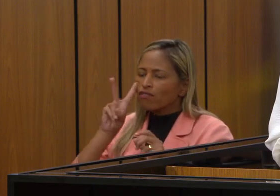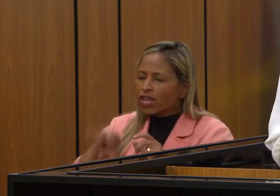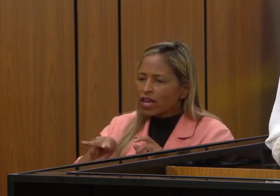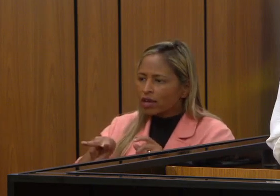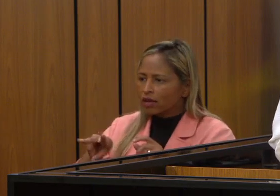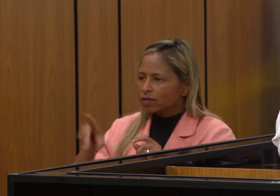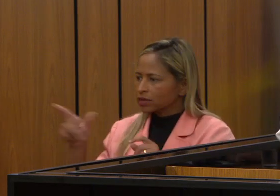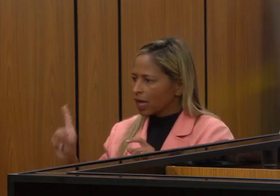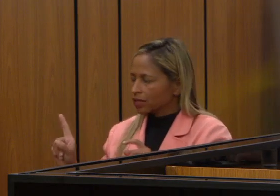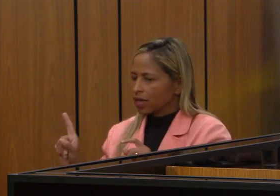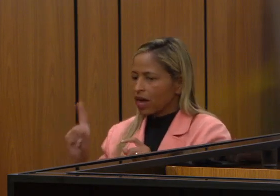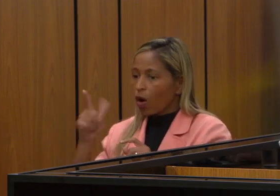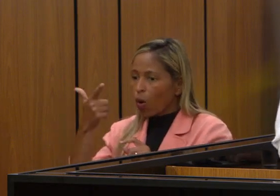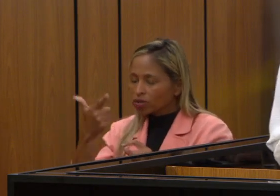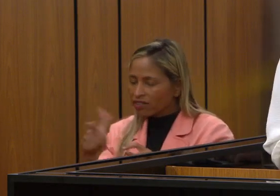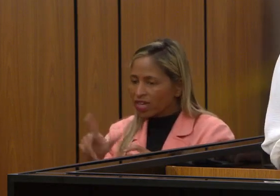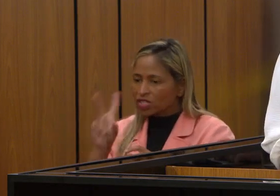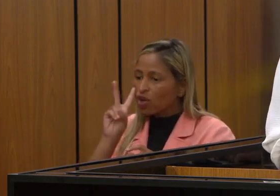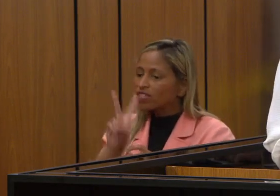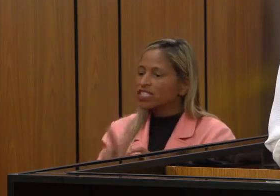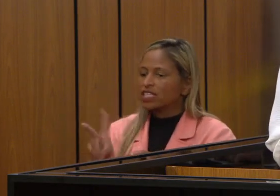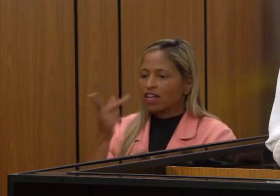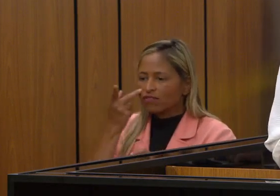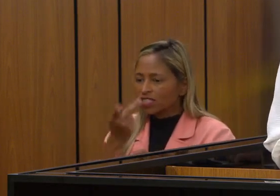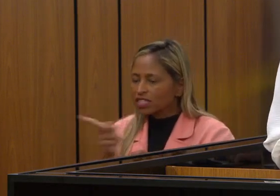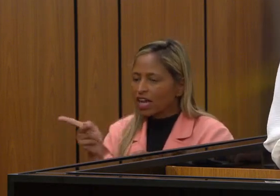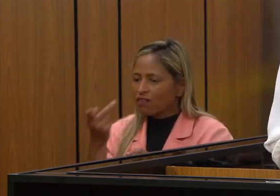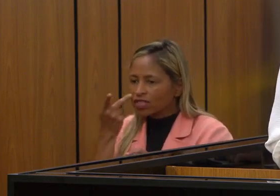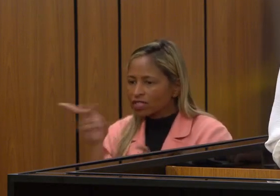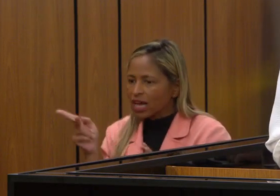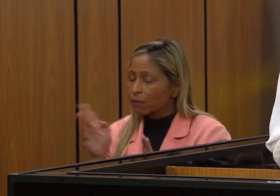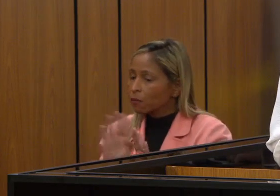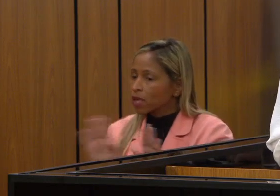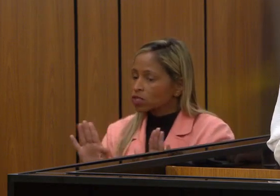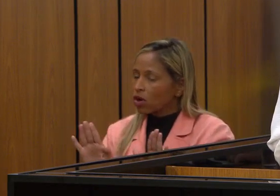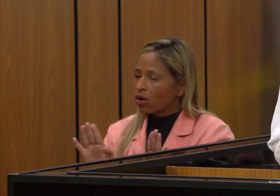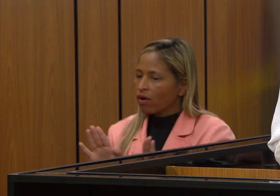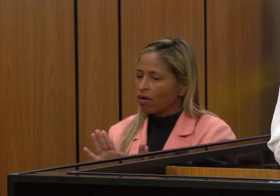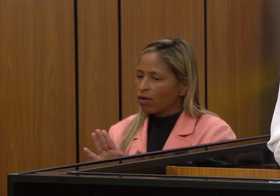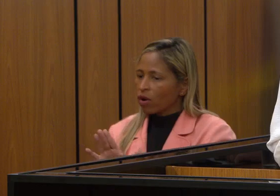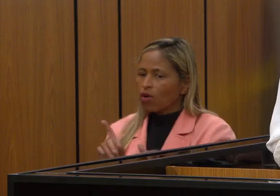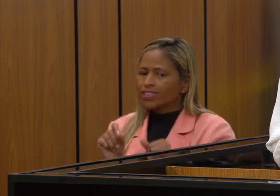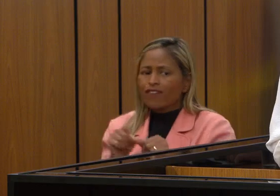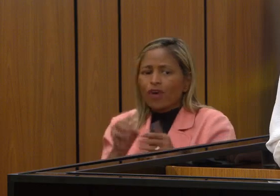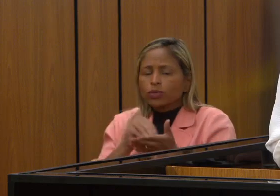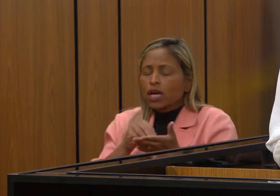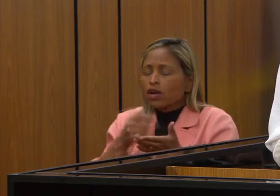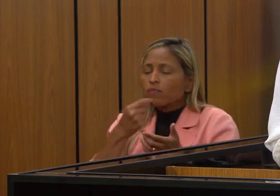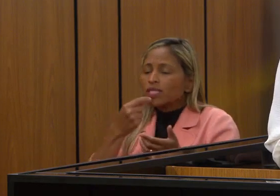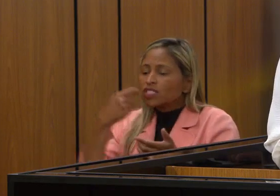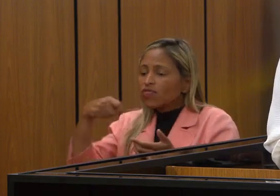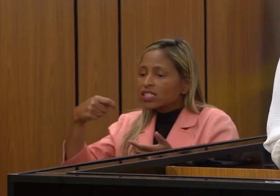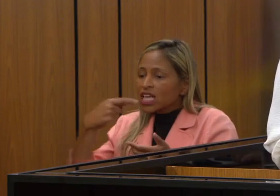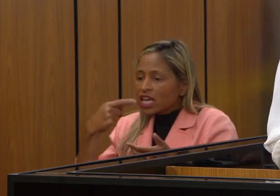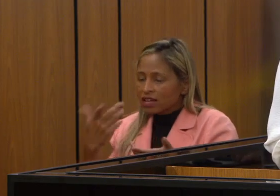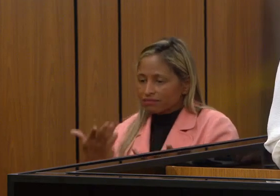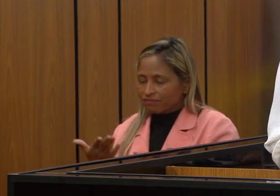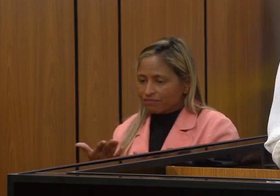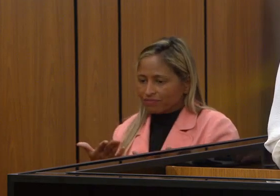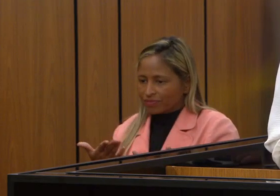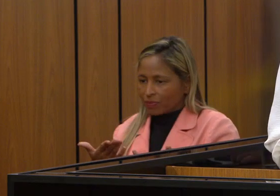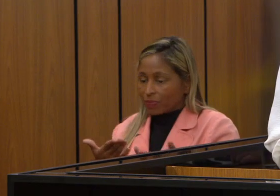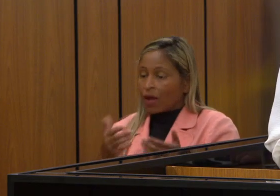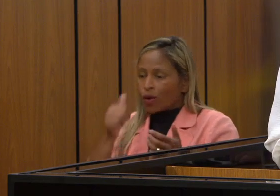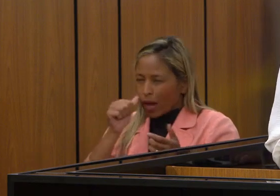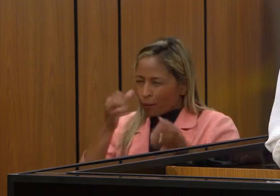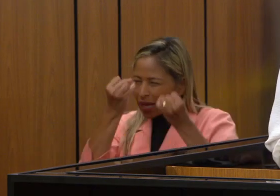ninguém nos atendia ninguém estava lá para poder esclarecer para gente que tava acontecendo isso que a Edinéia